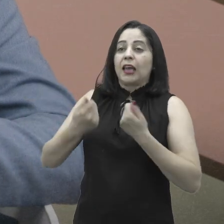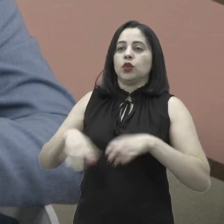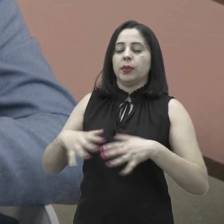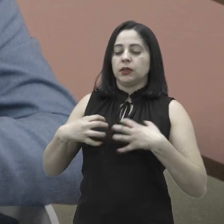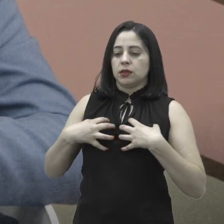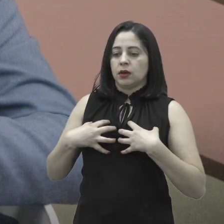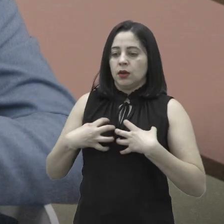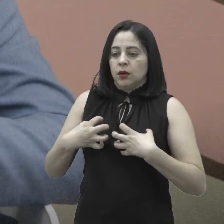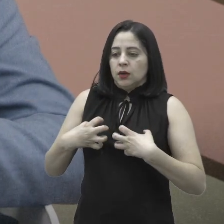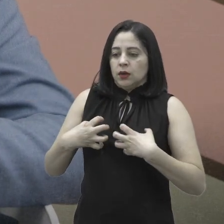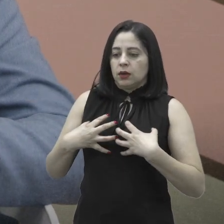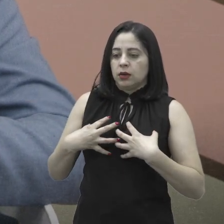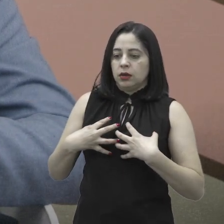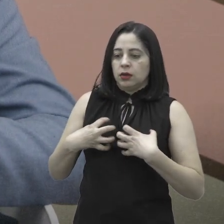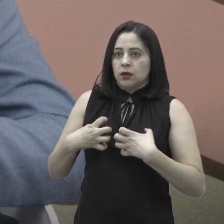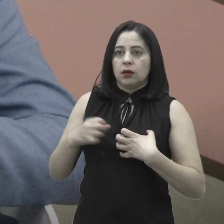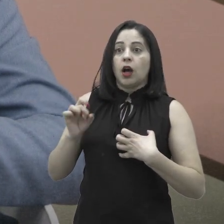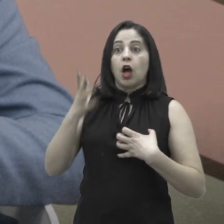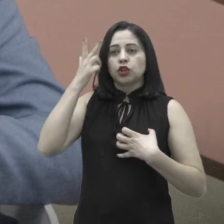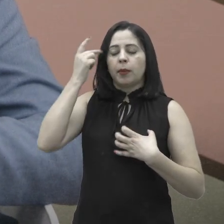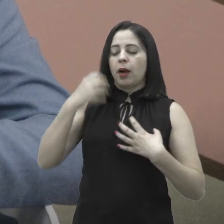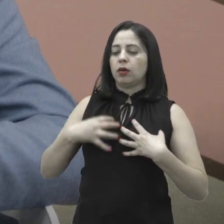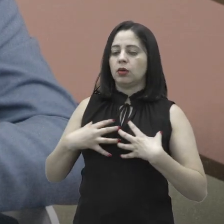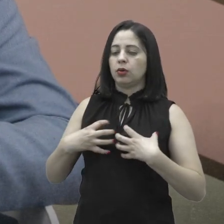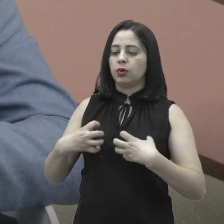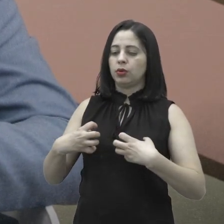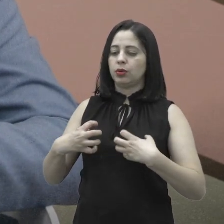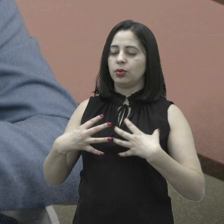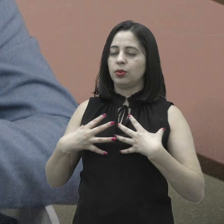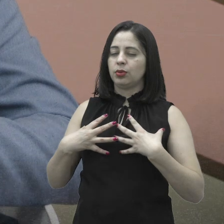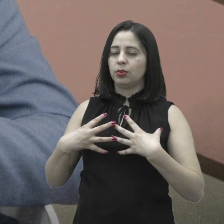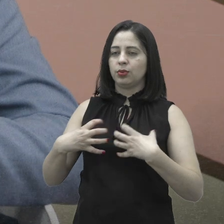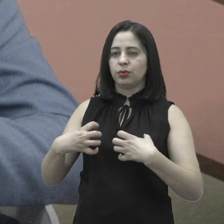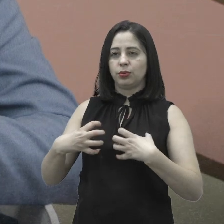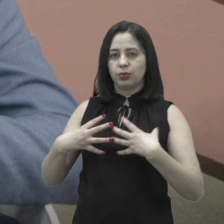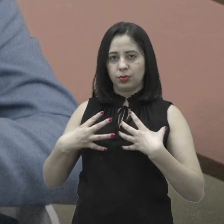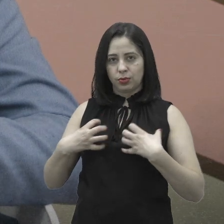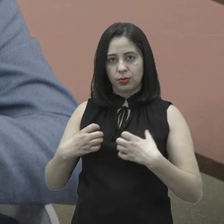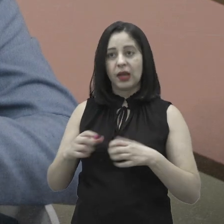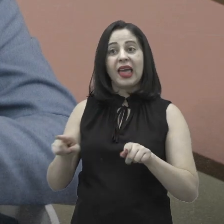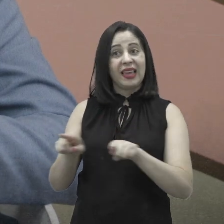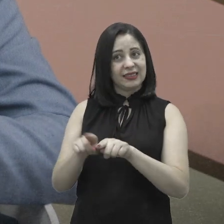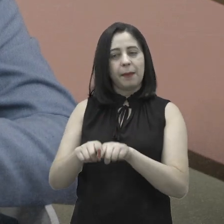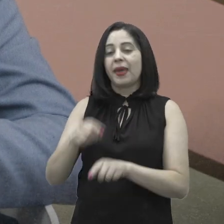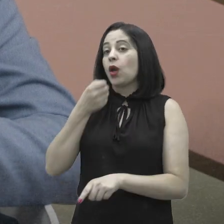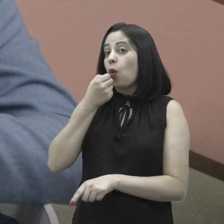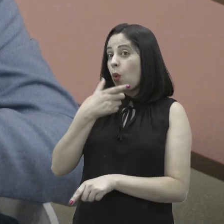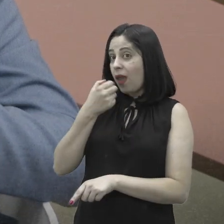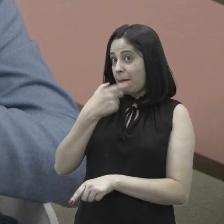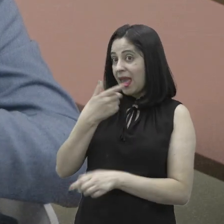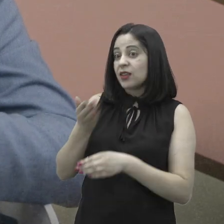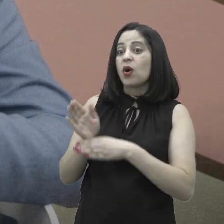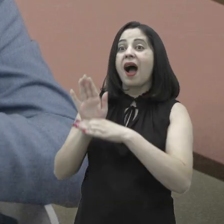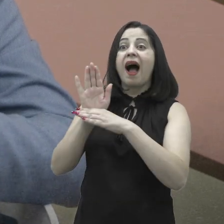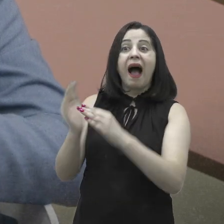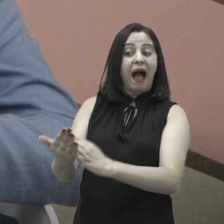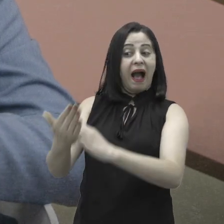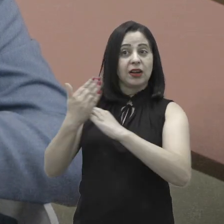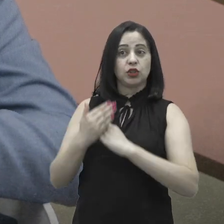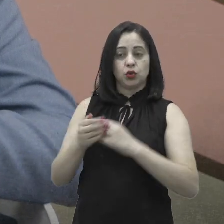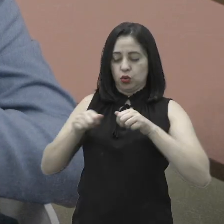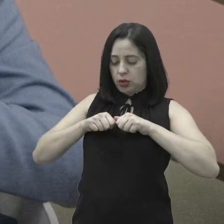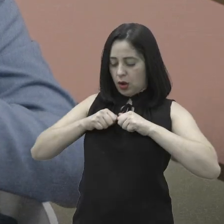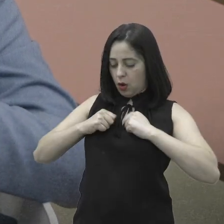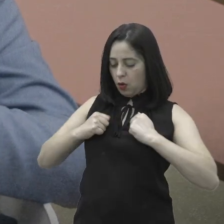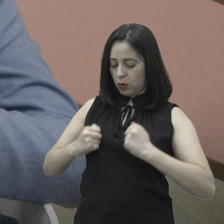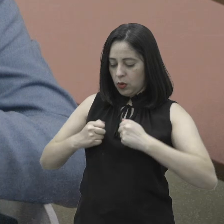E com isso a pessoa consegue respirar melhor, consegue se sentir melhor. E claro, as medicações elas servem para dilatar o pulmão. As